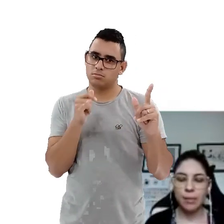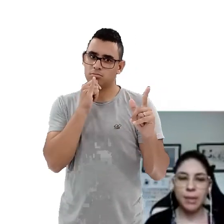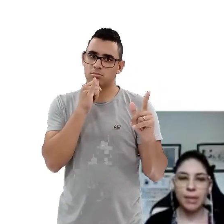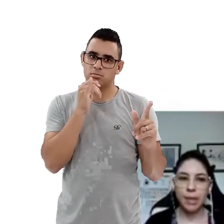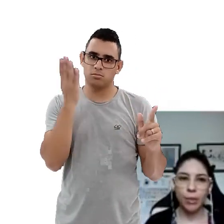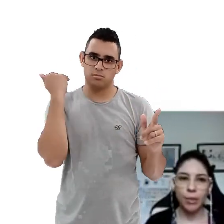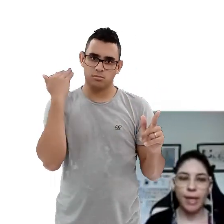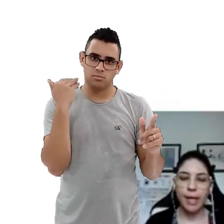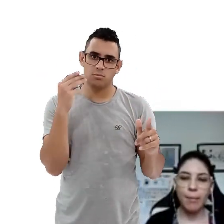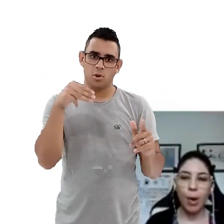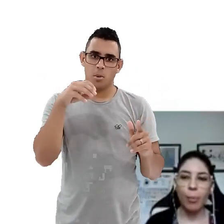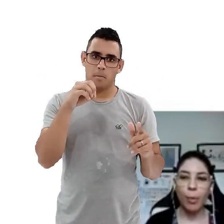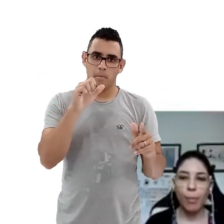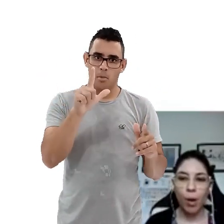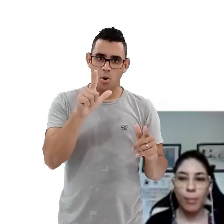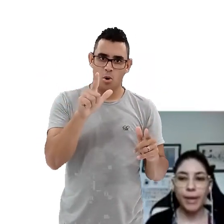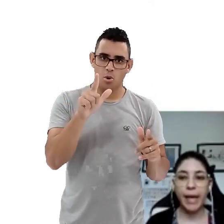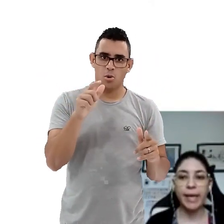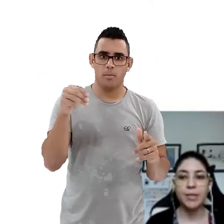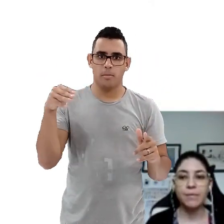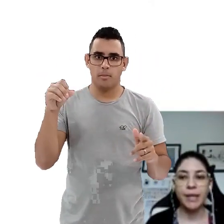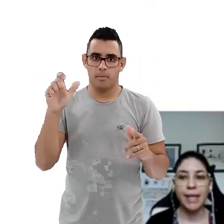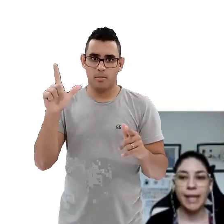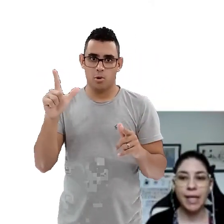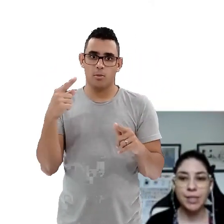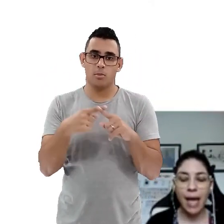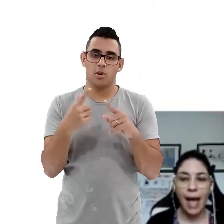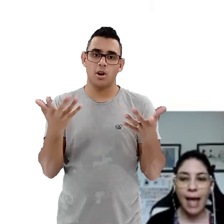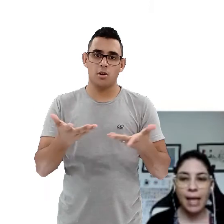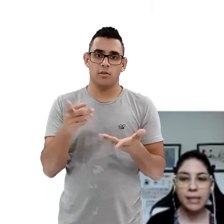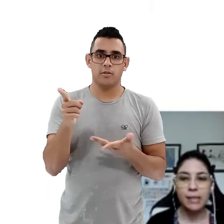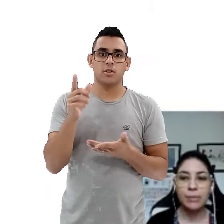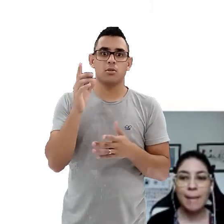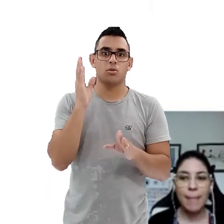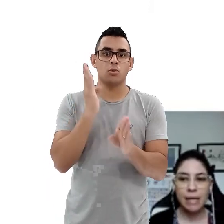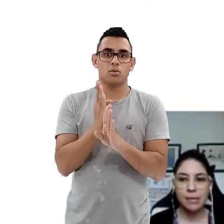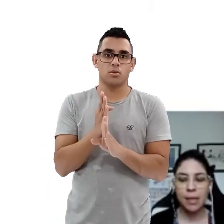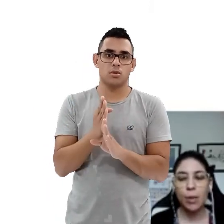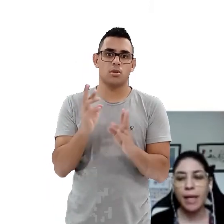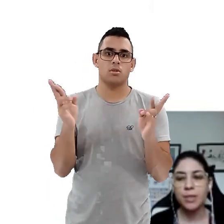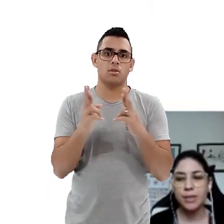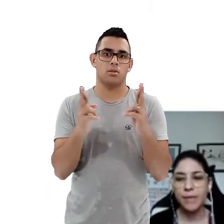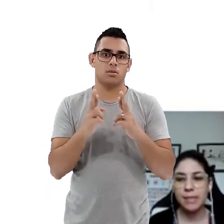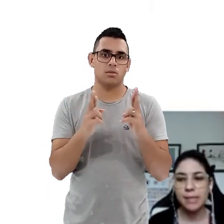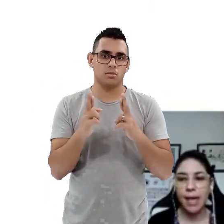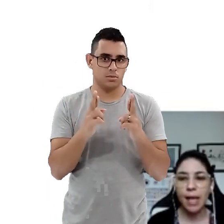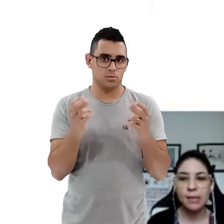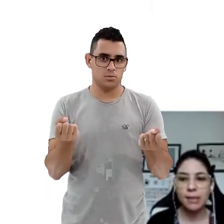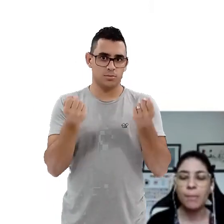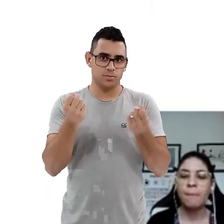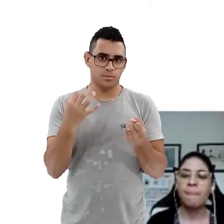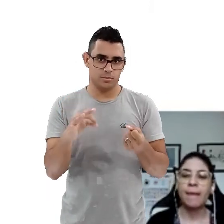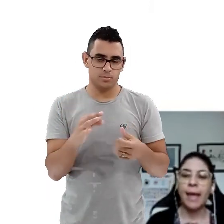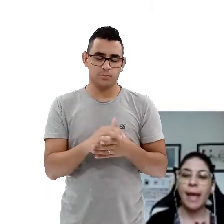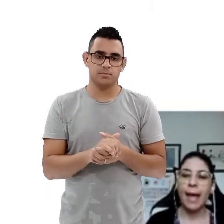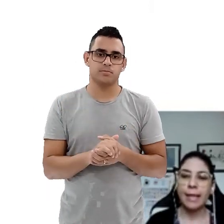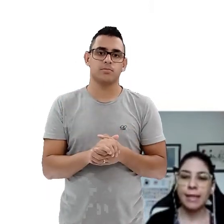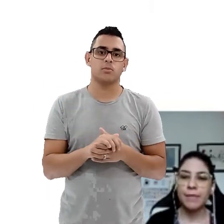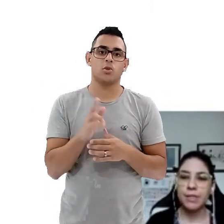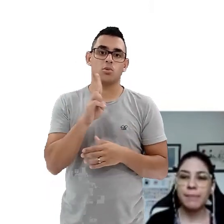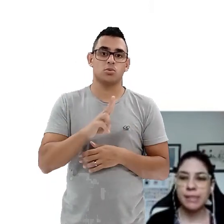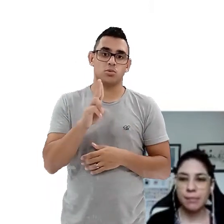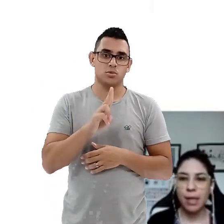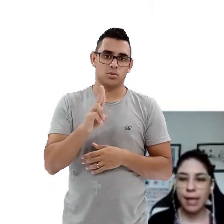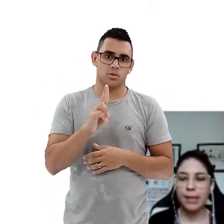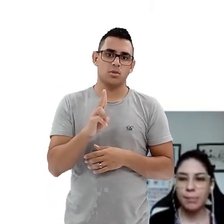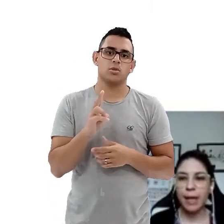do exemplo anterior, que era mol por mol, porque aqui a gente vai ter que achar a relação da massa. E como é que a gente faz essa relação?